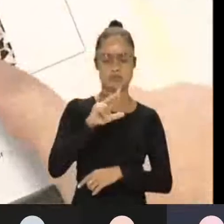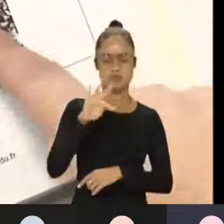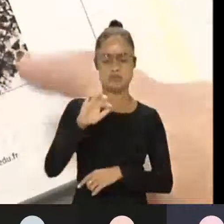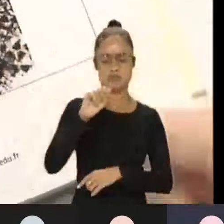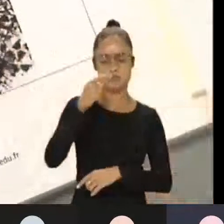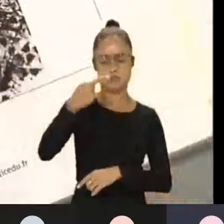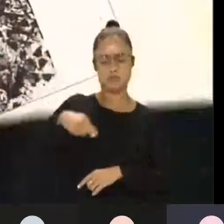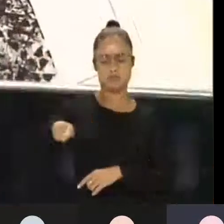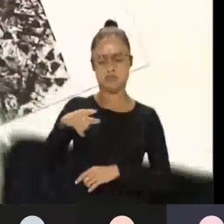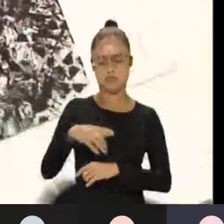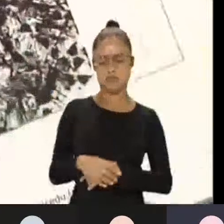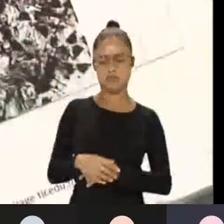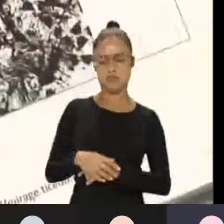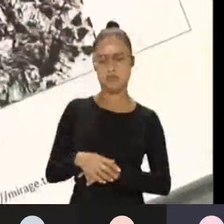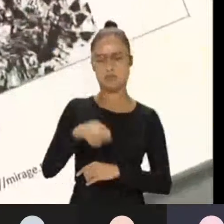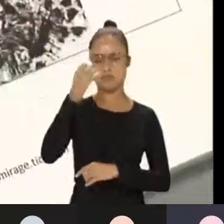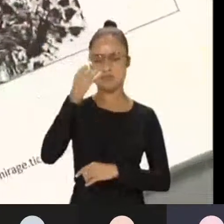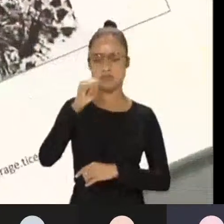se você projetar aqui,